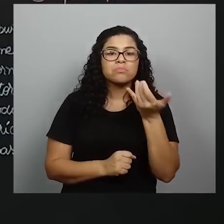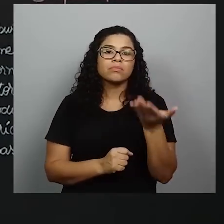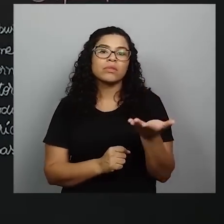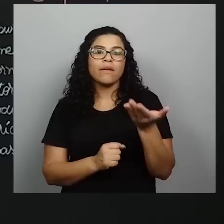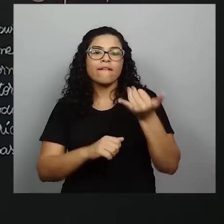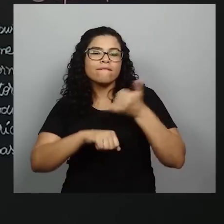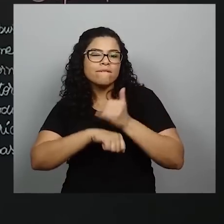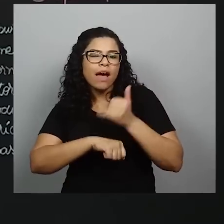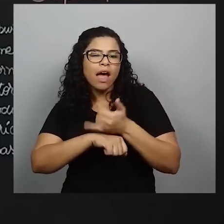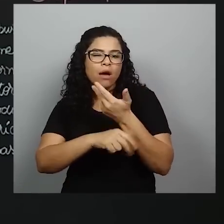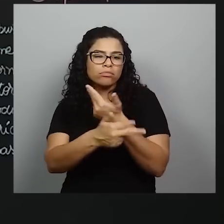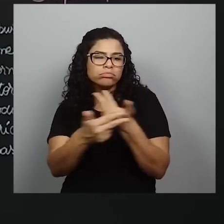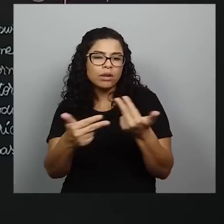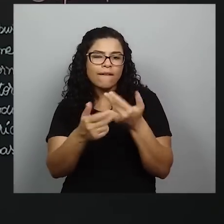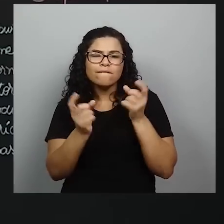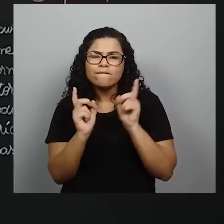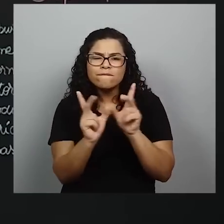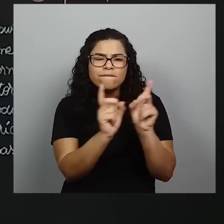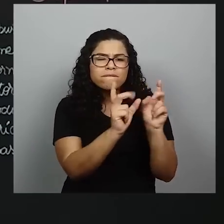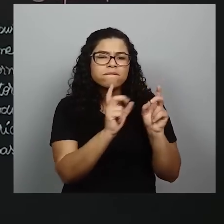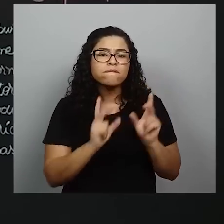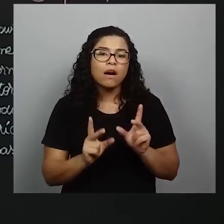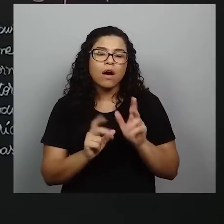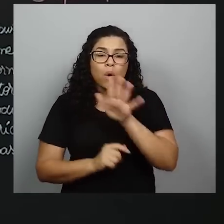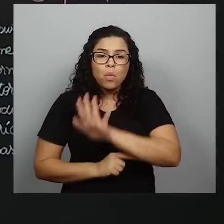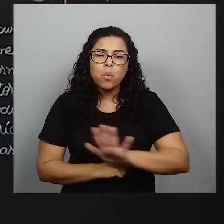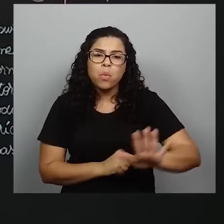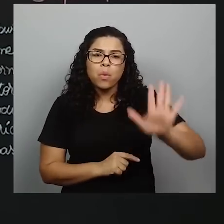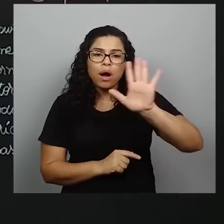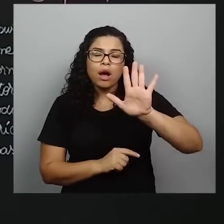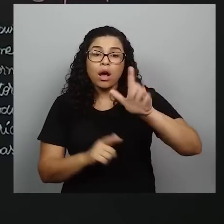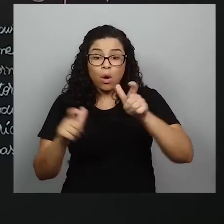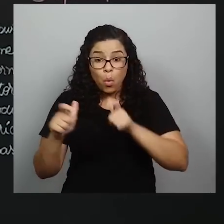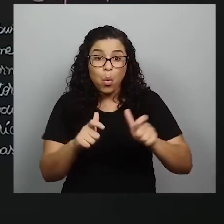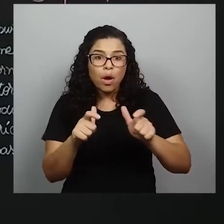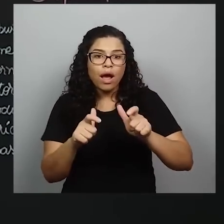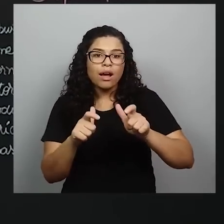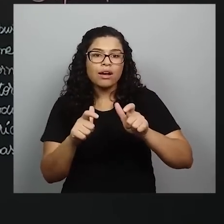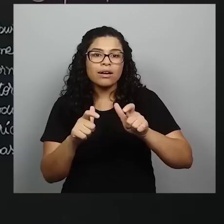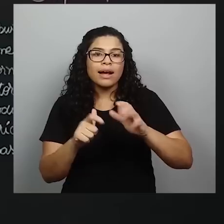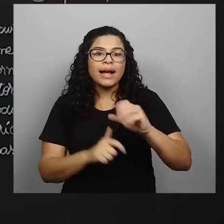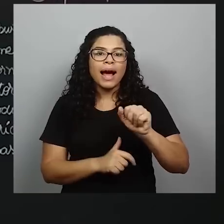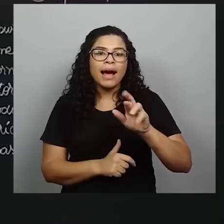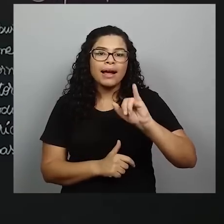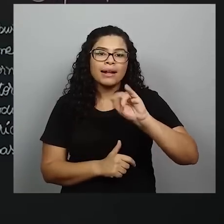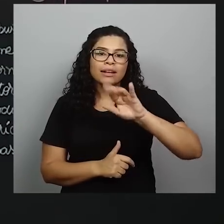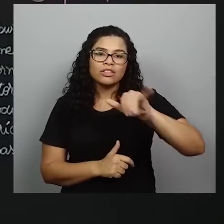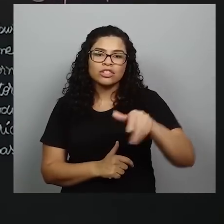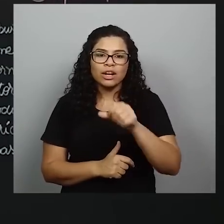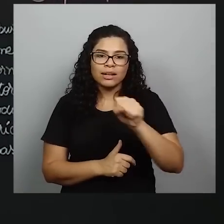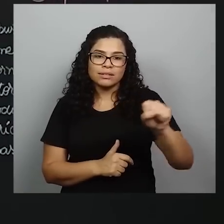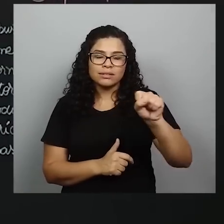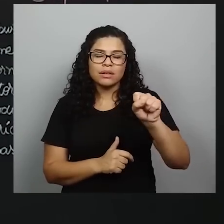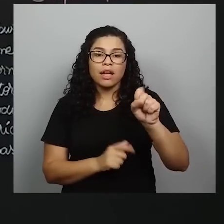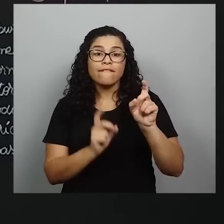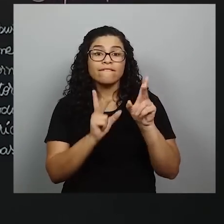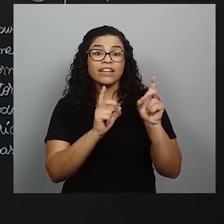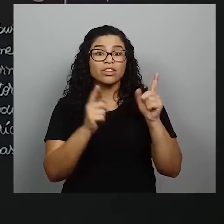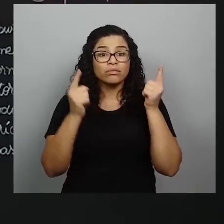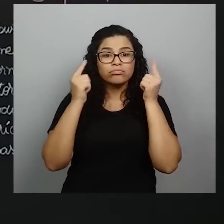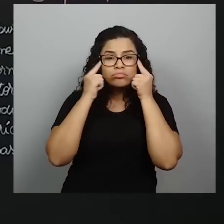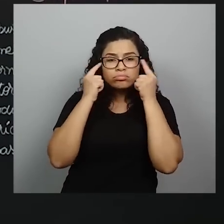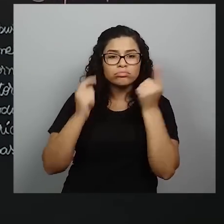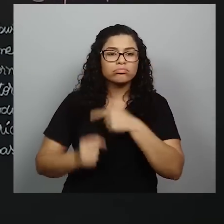manganês, ferro, estão sendo vendidos constantemente da região da Serra do Carajás para a China, para a Índia, para áreas do